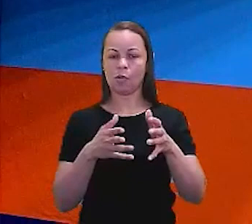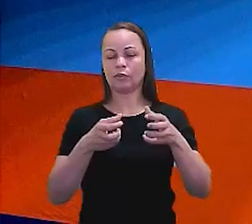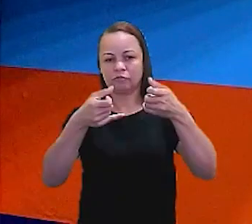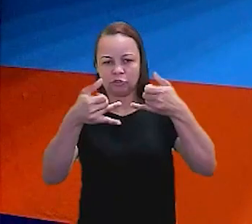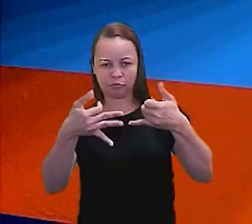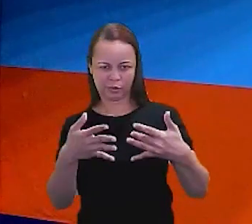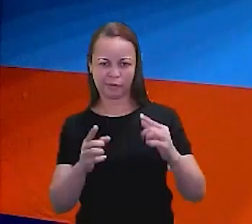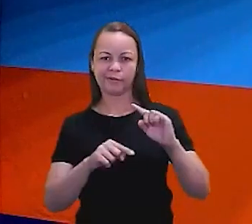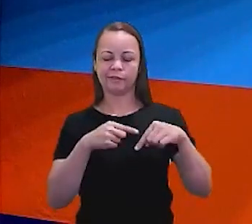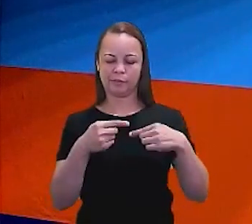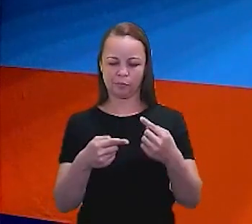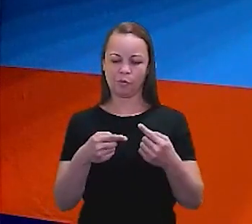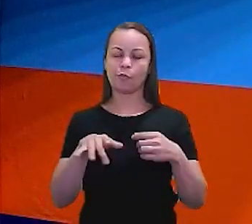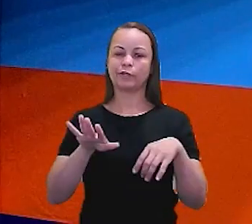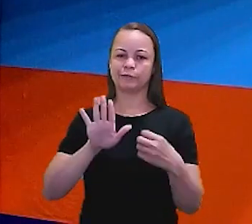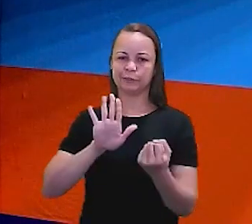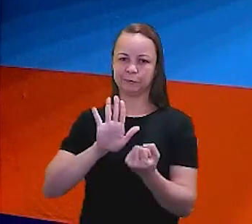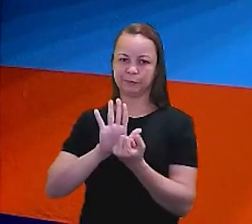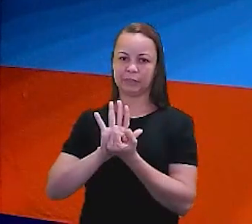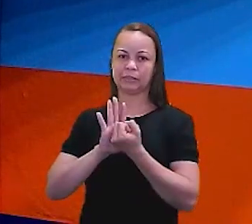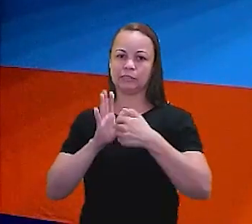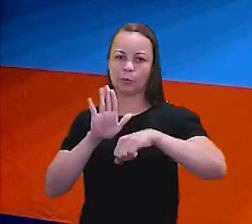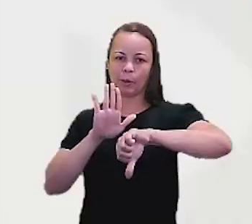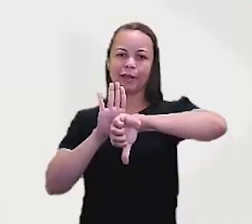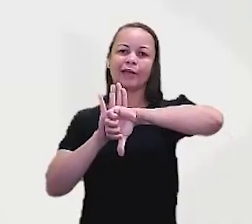explicar isso mais para frente, são crime.